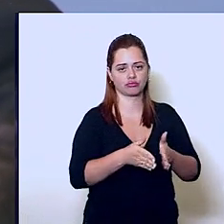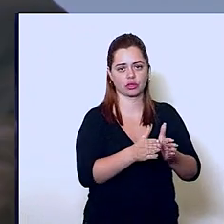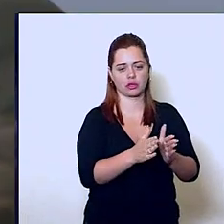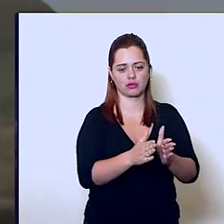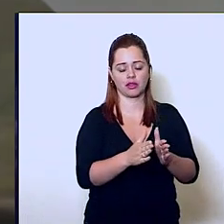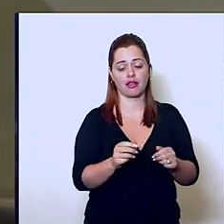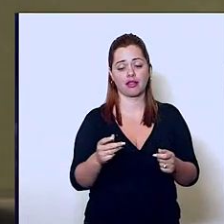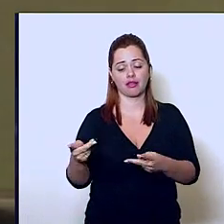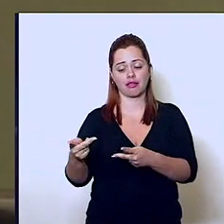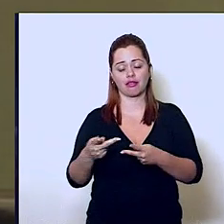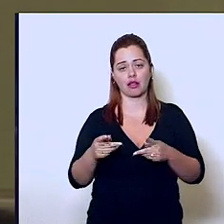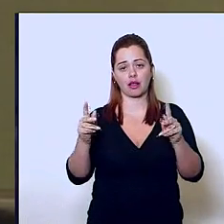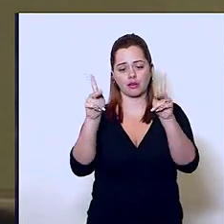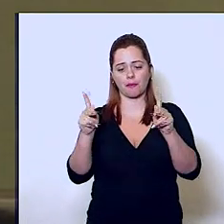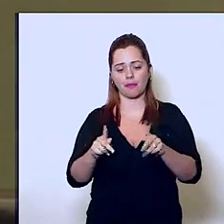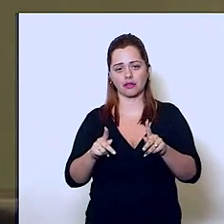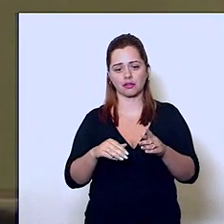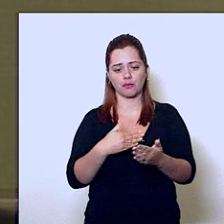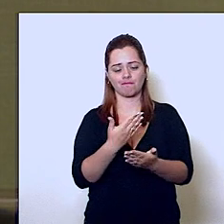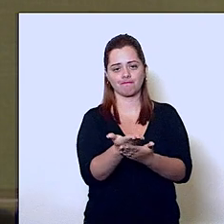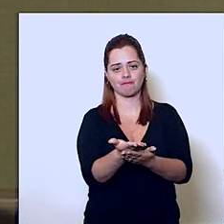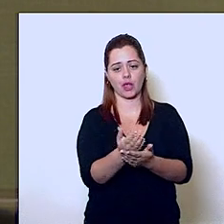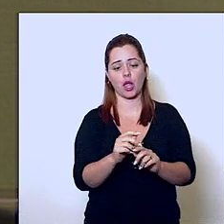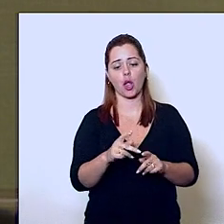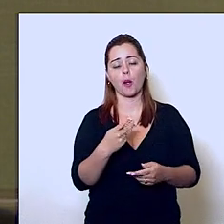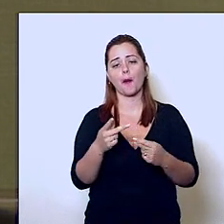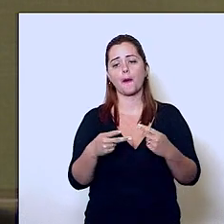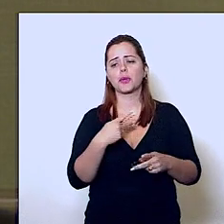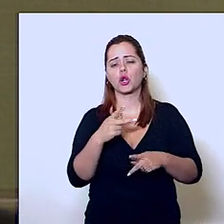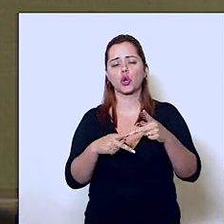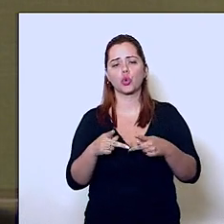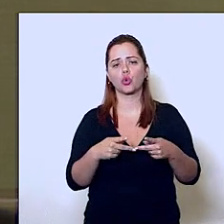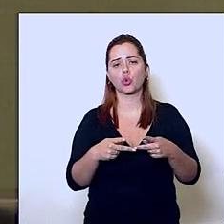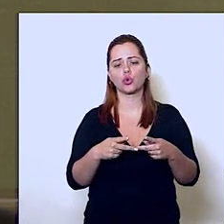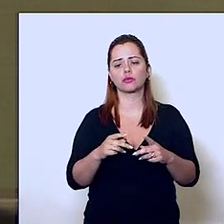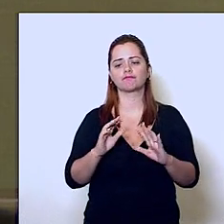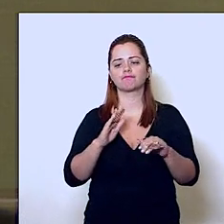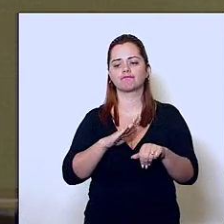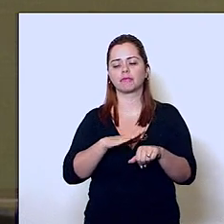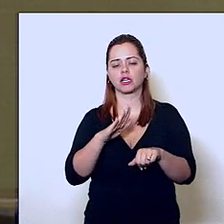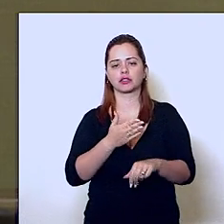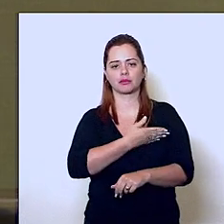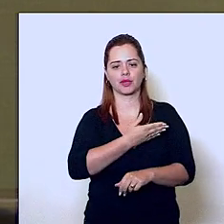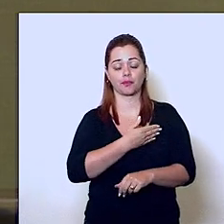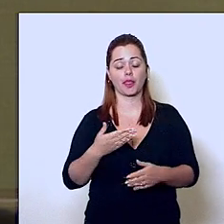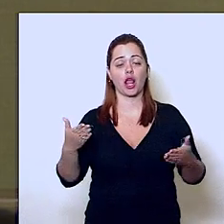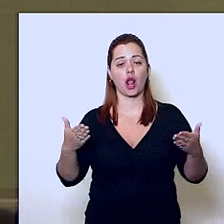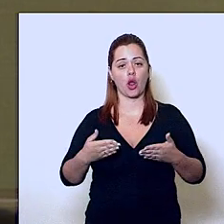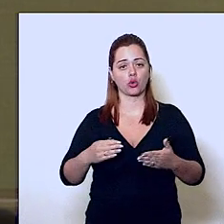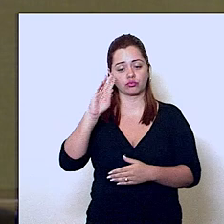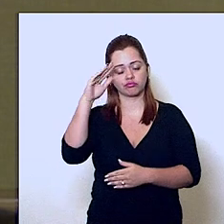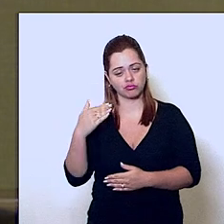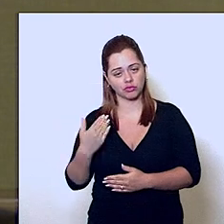a mão, que procura mais amigos. Hoje eu estou muito honrado, porque nós estamos homenageando a